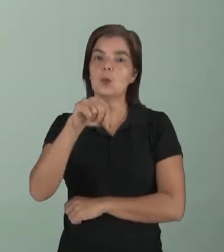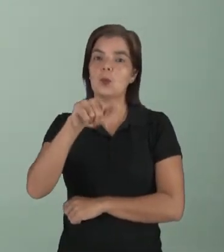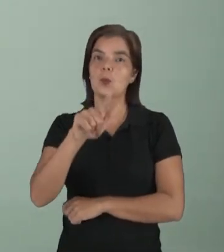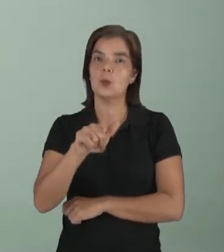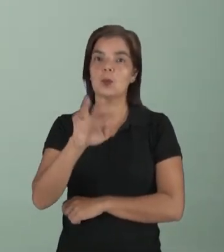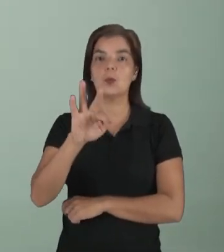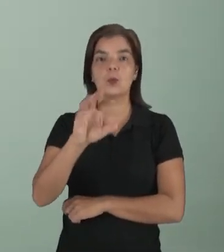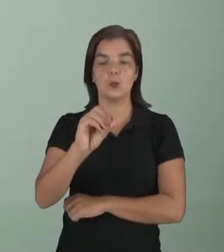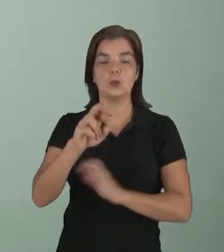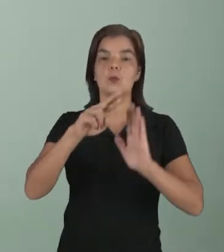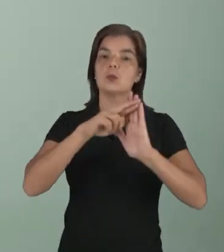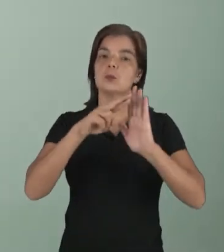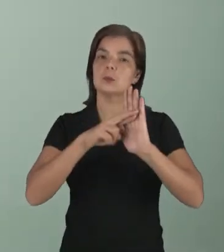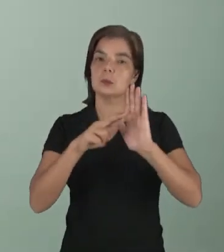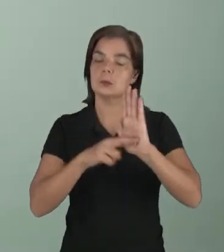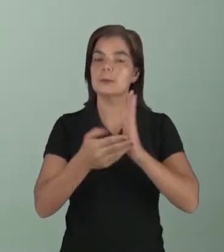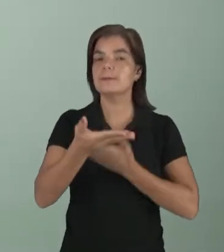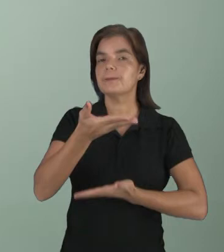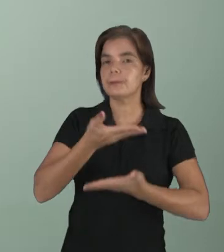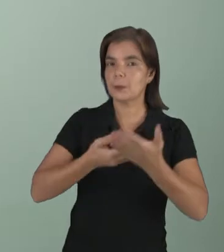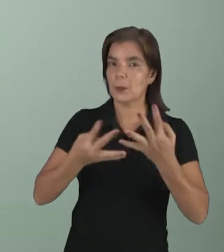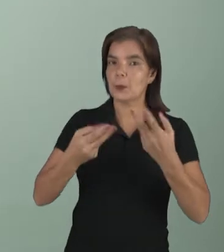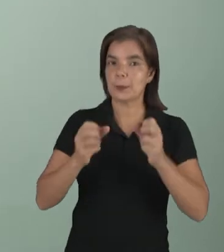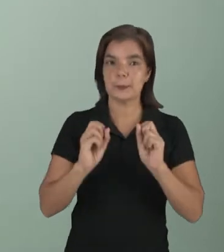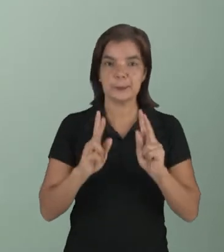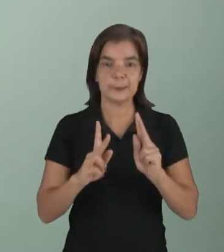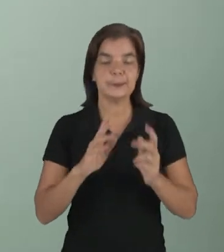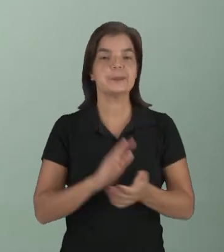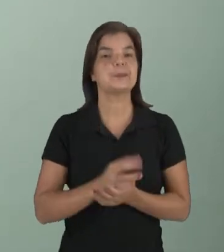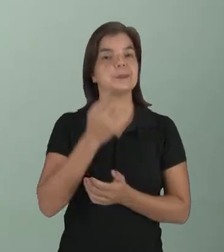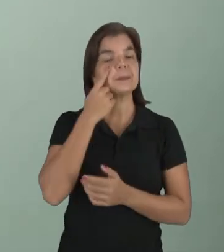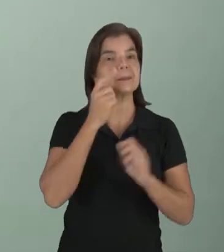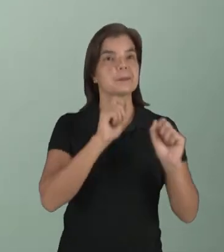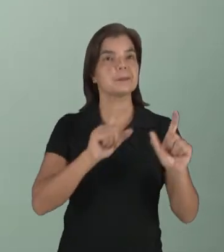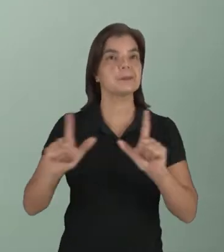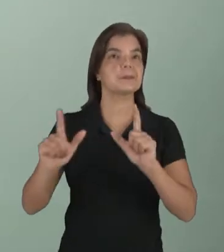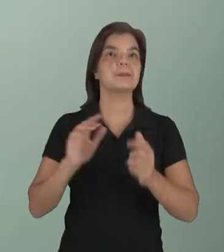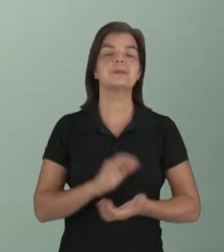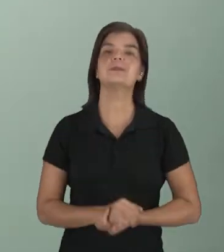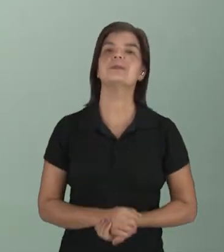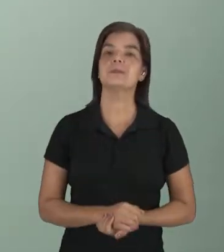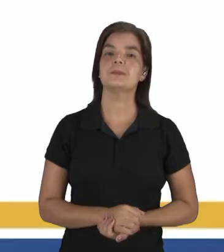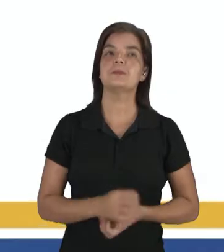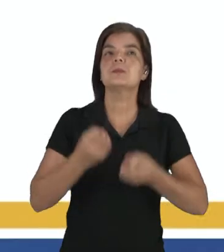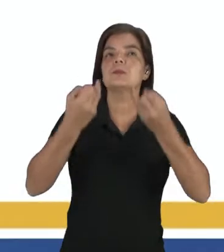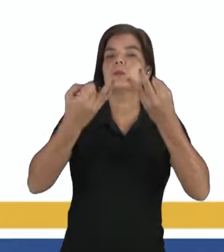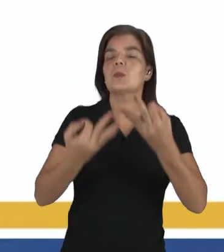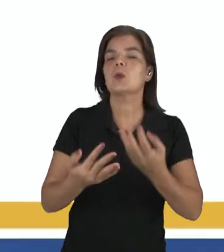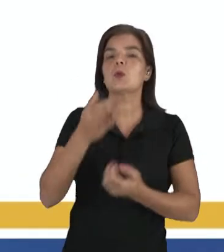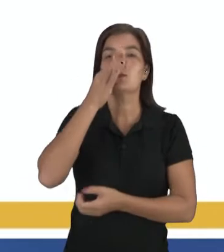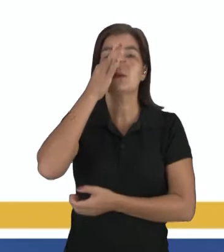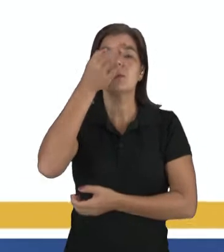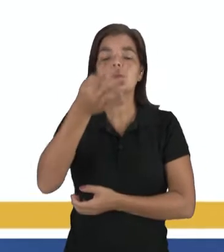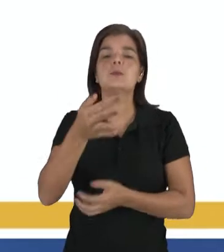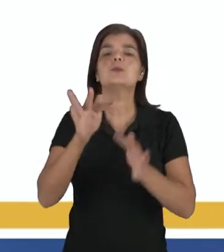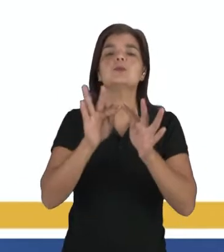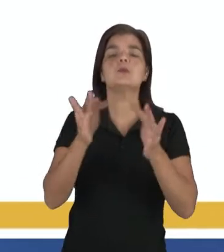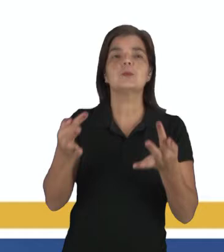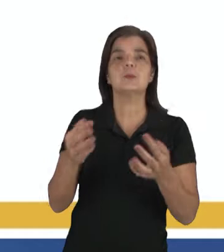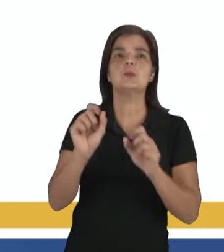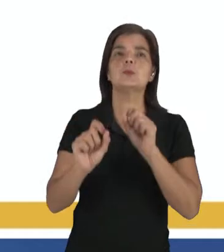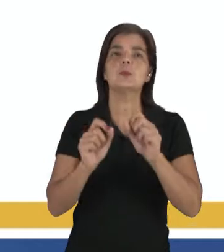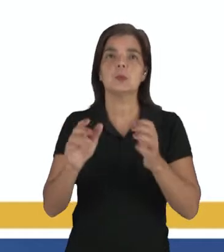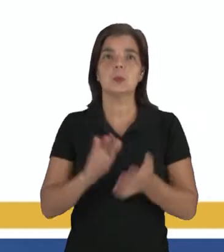Vamos aprender um pouquinho sobre as regras envolvidas e tudo a respeito, ok? Então vamos lá. Vamos iniciar aí com a definição. O que é o futuro